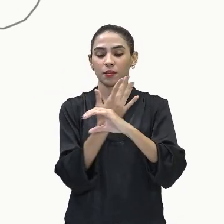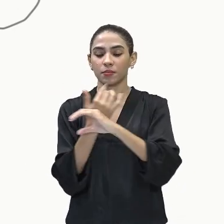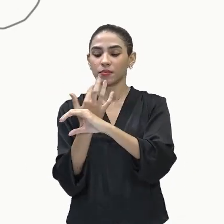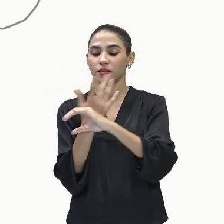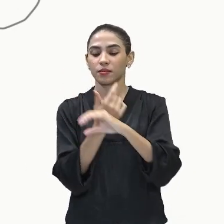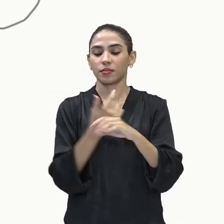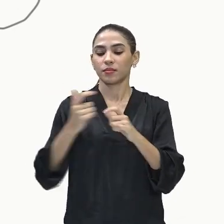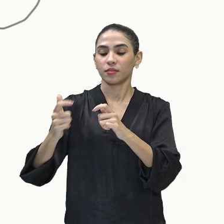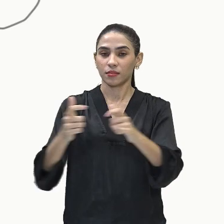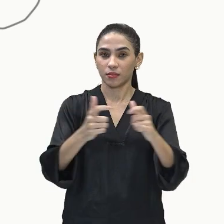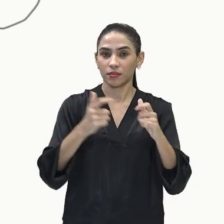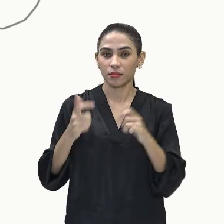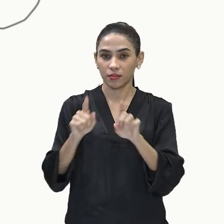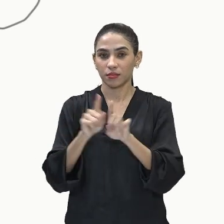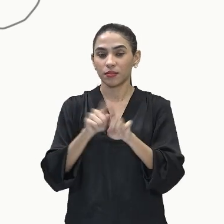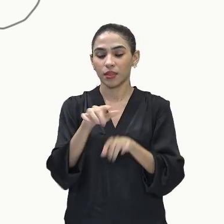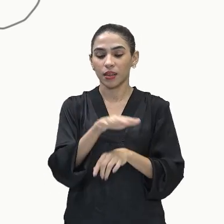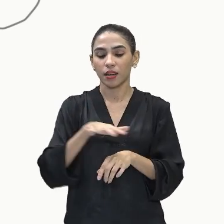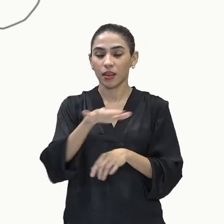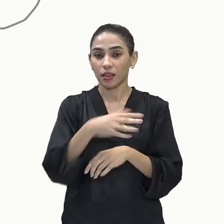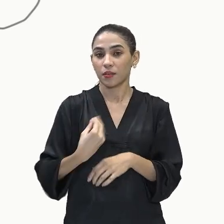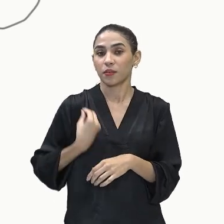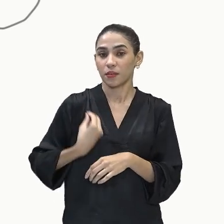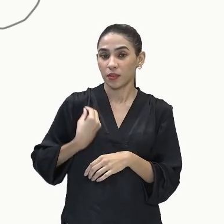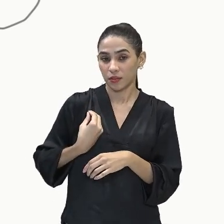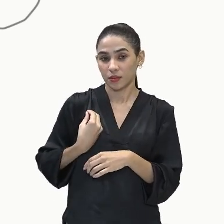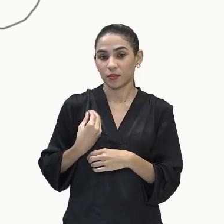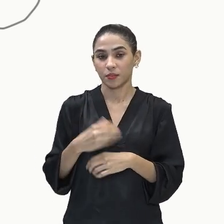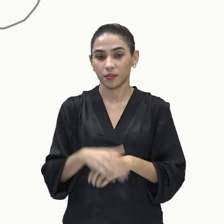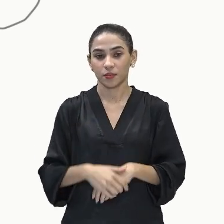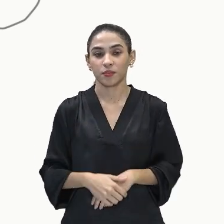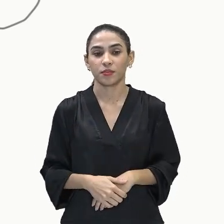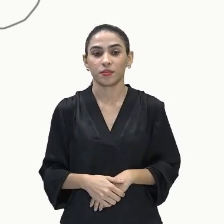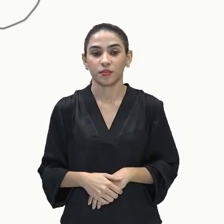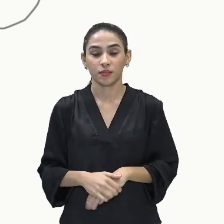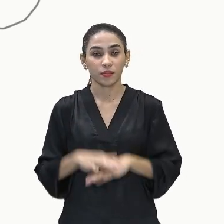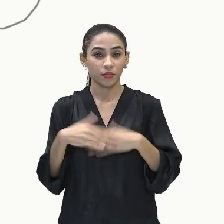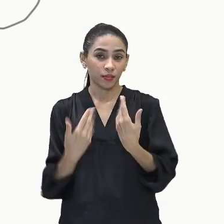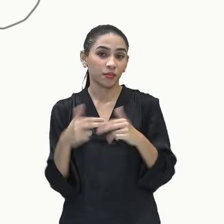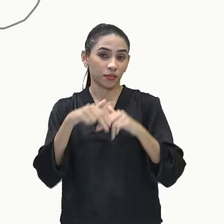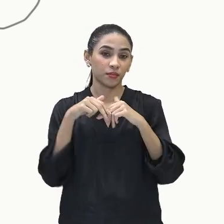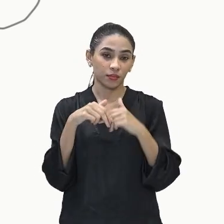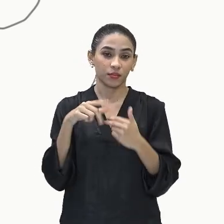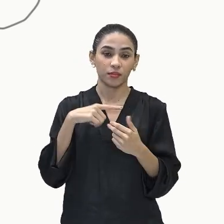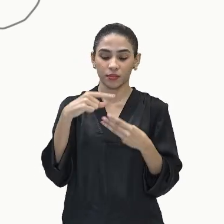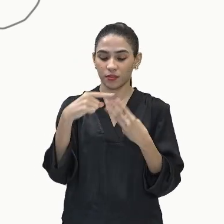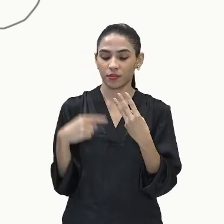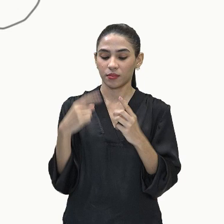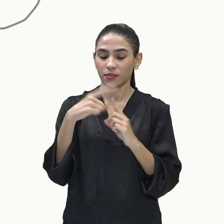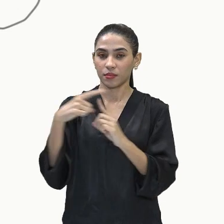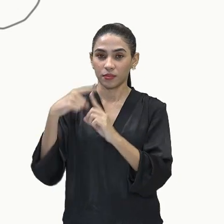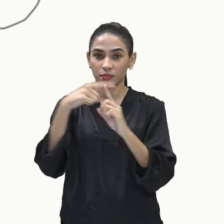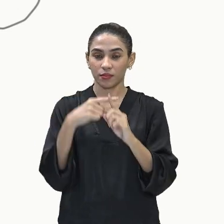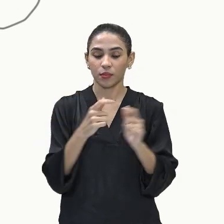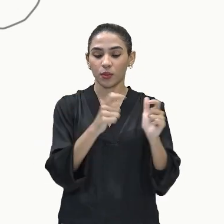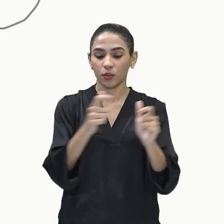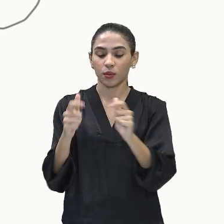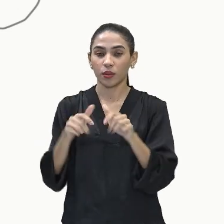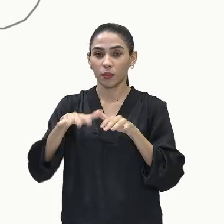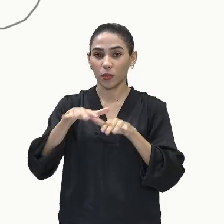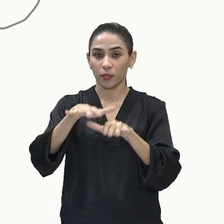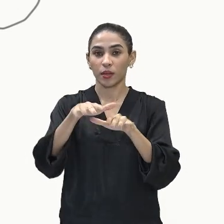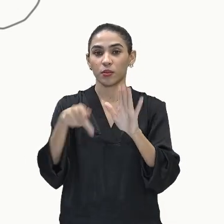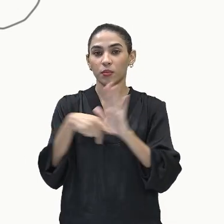para poder se mover no ambiente onde ele estiver inserido, né? Então, por isso aí a gente tem 3 tipos de locomoção